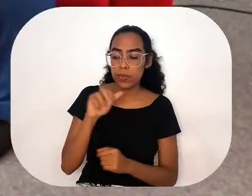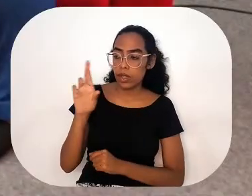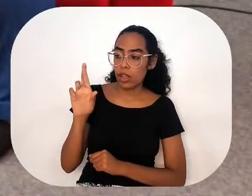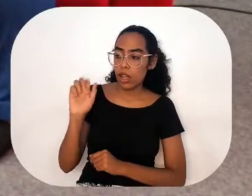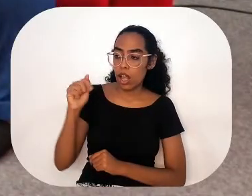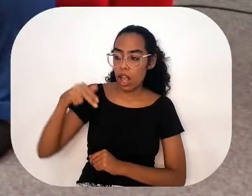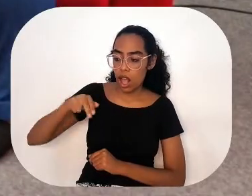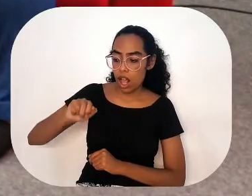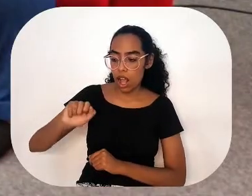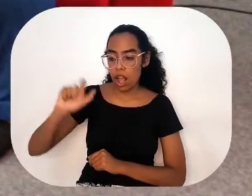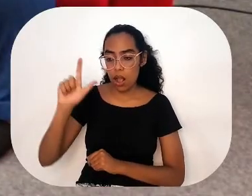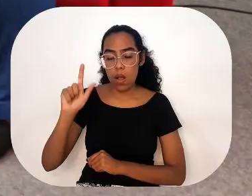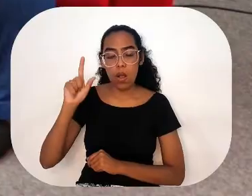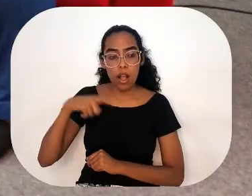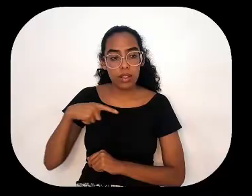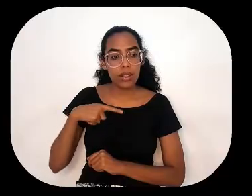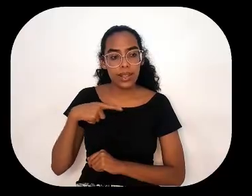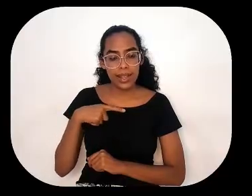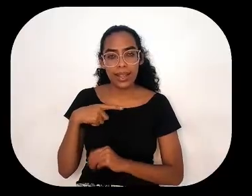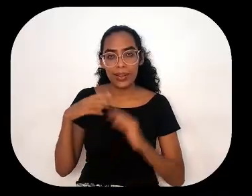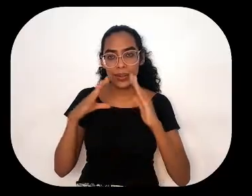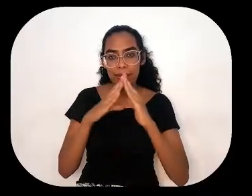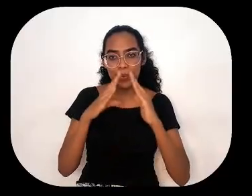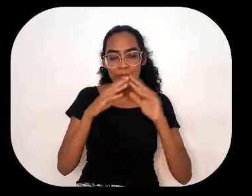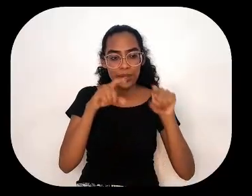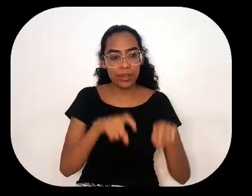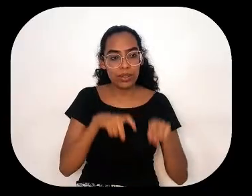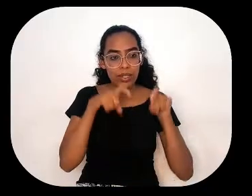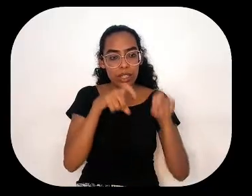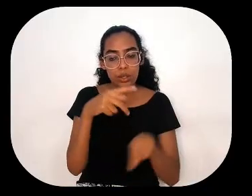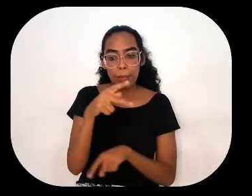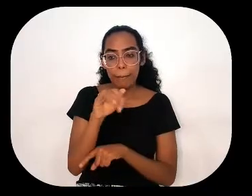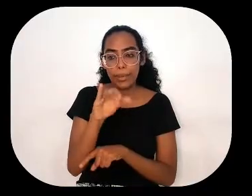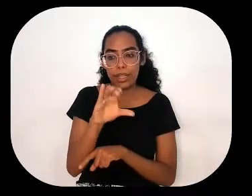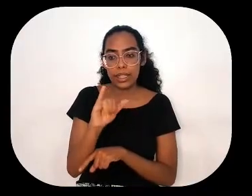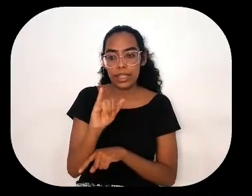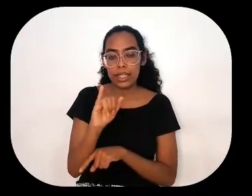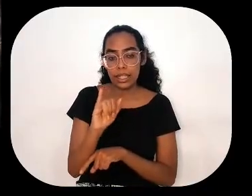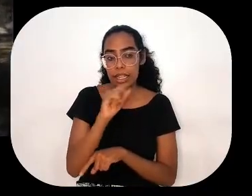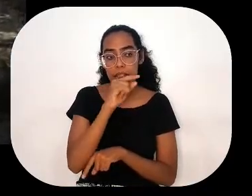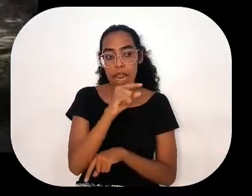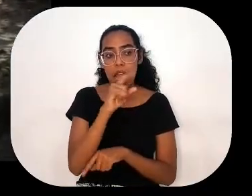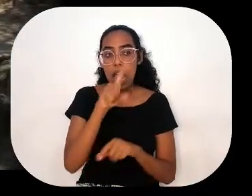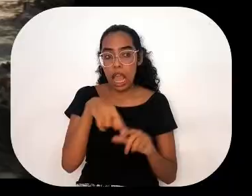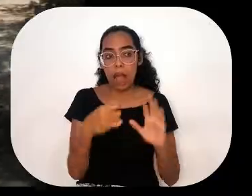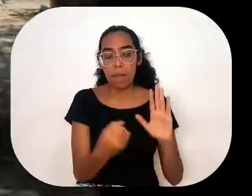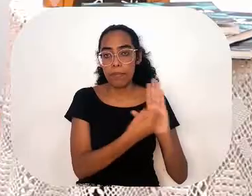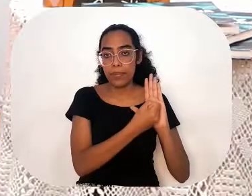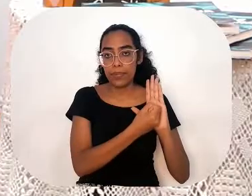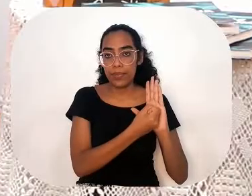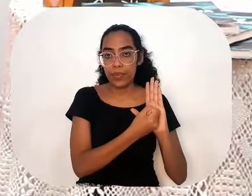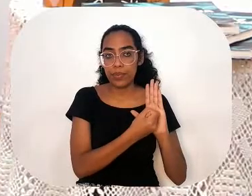Queiroz ela teve sim os lugares especiais o sítio do psique hoje é tombado a parte apesar de estar